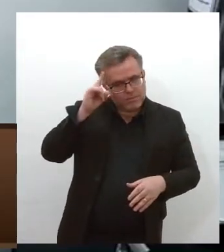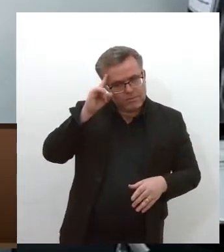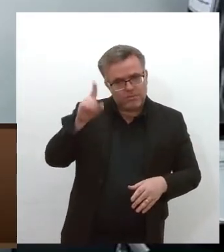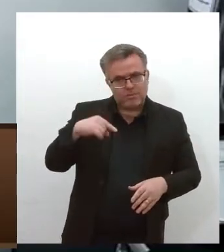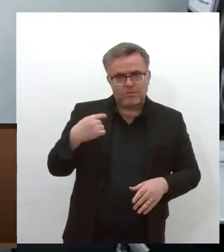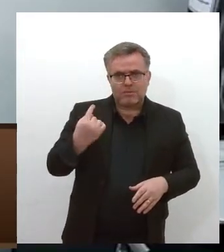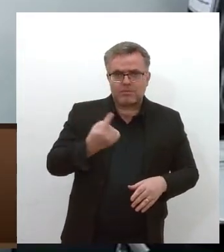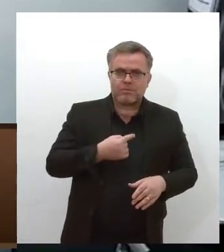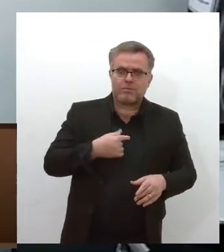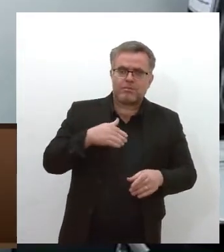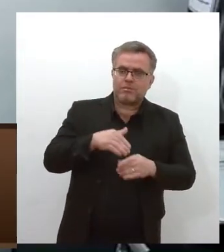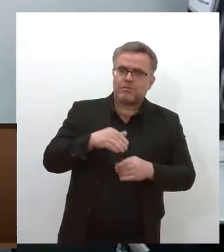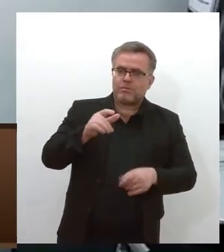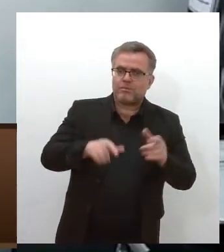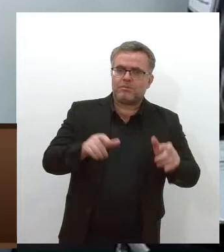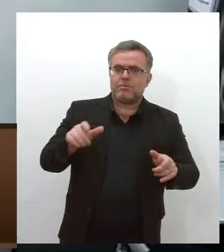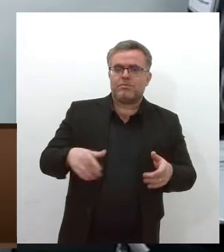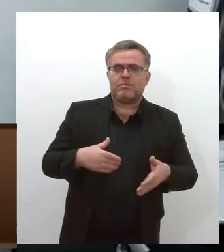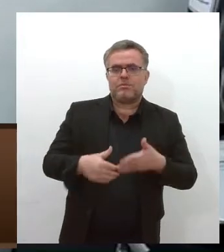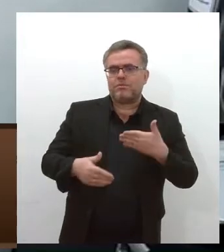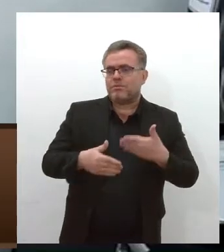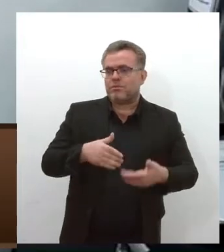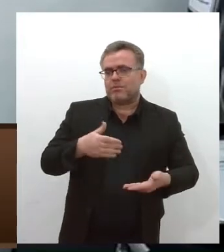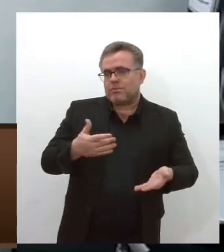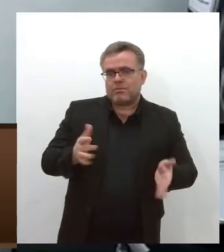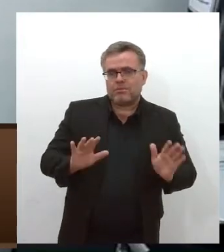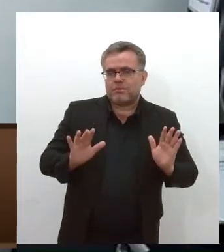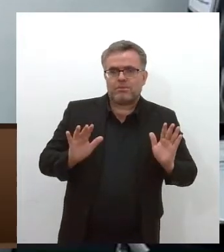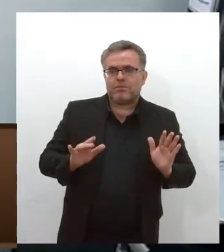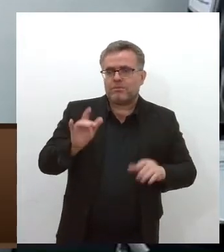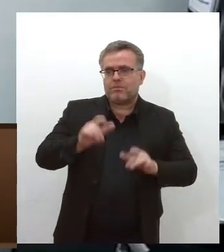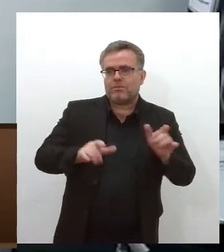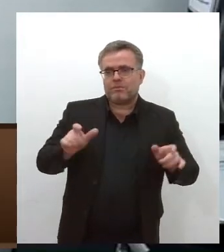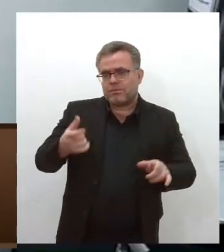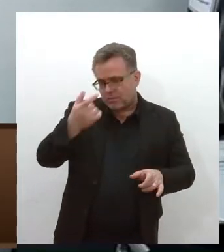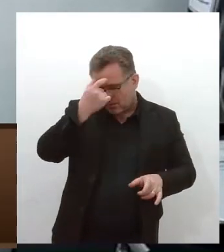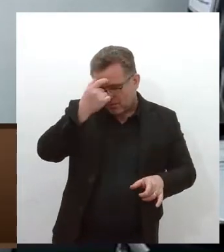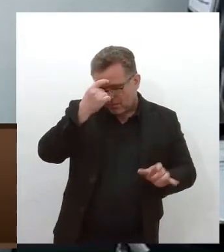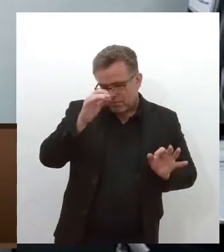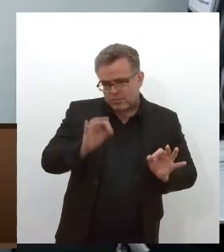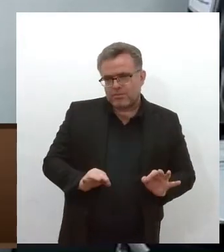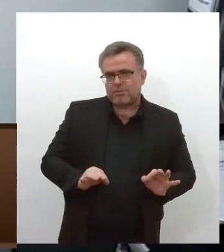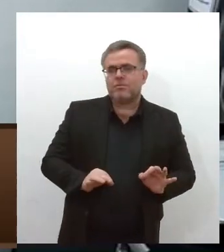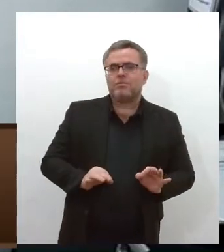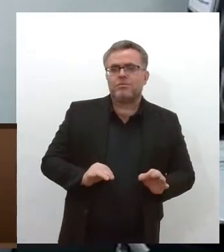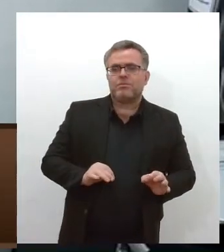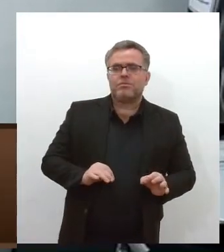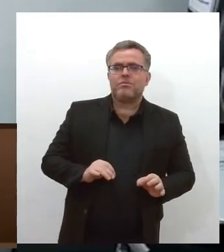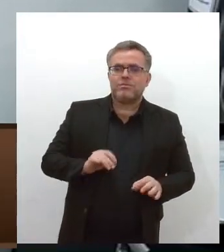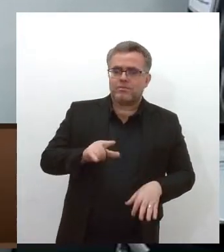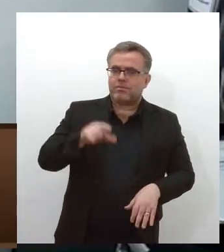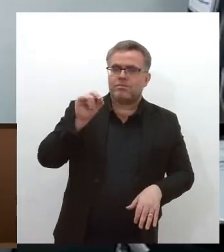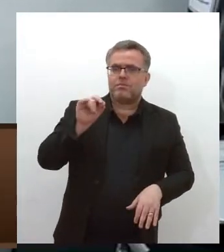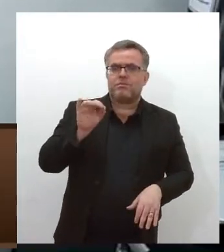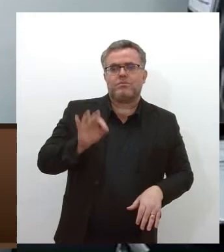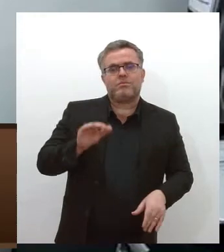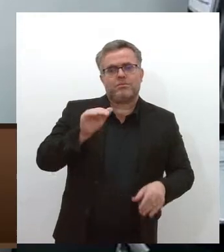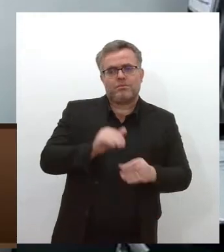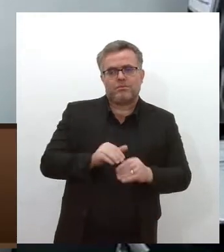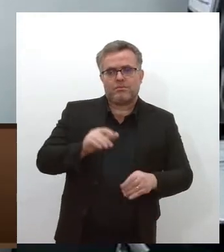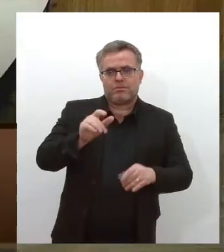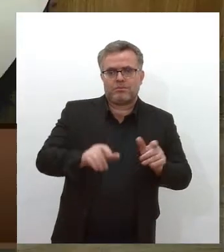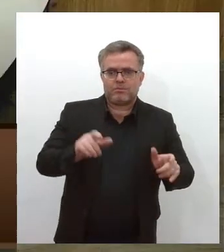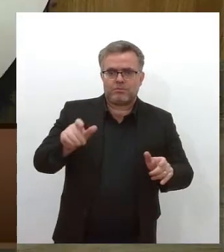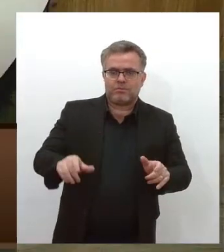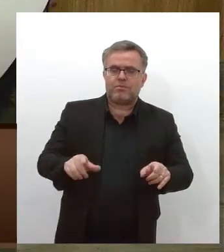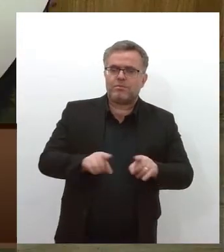preparado como qualquer outro no seu grau de conhecimento em relação à política e tomada de decisões também.